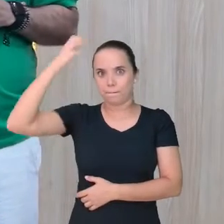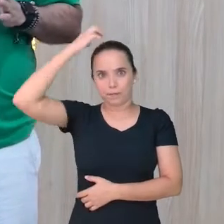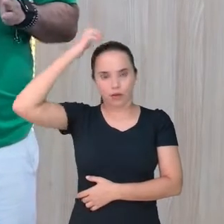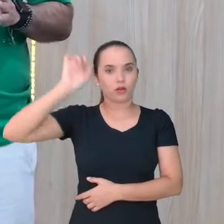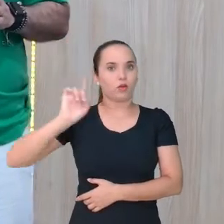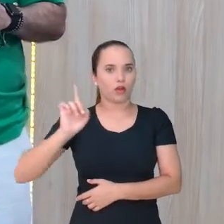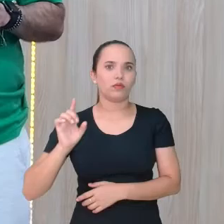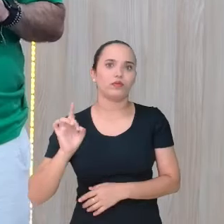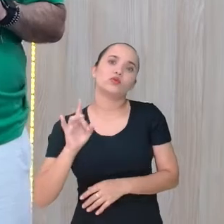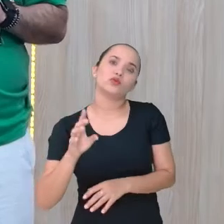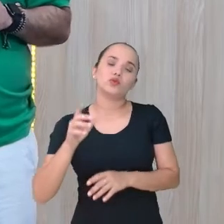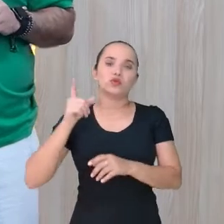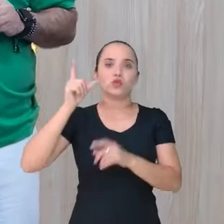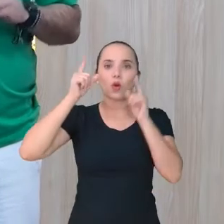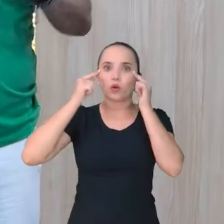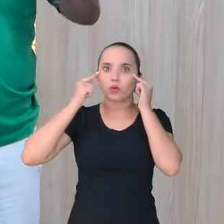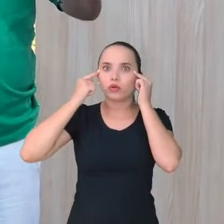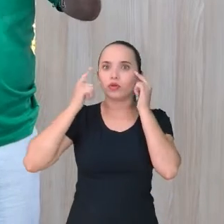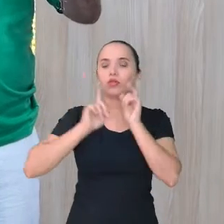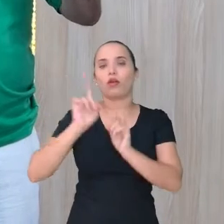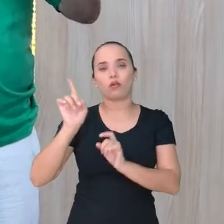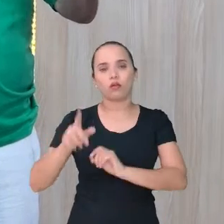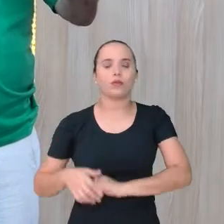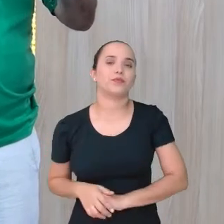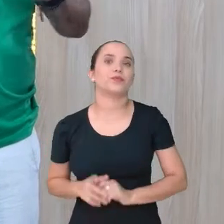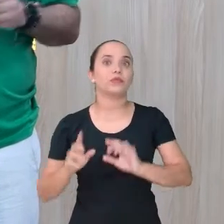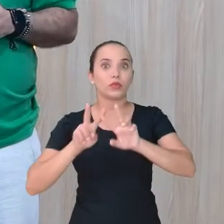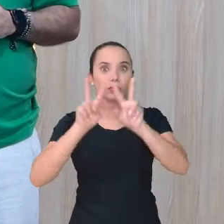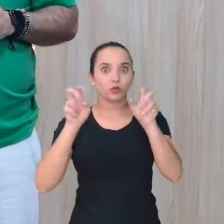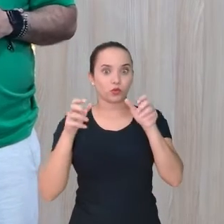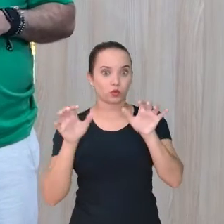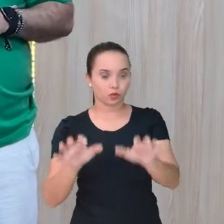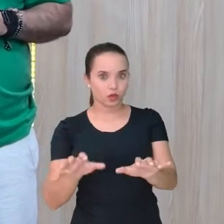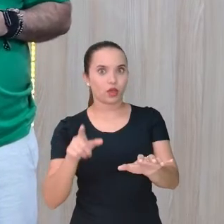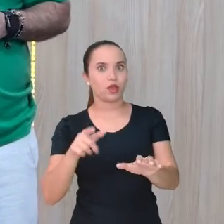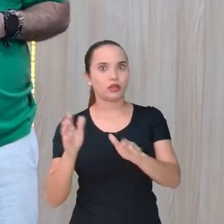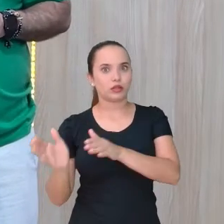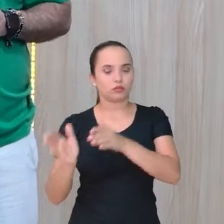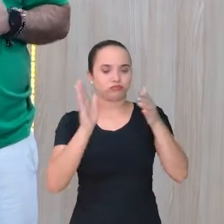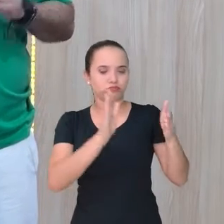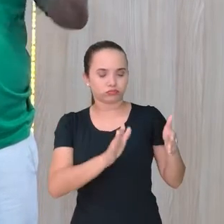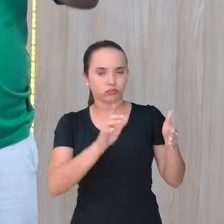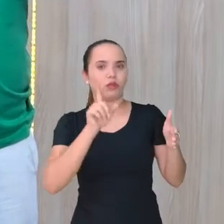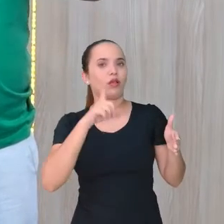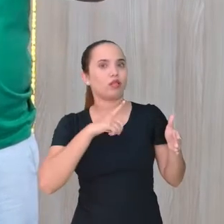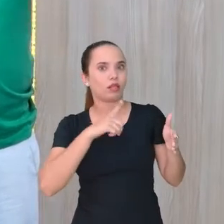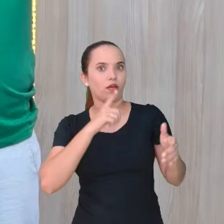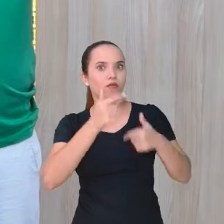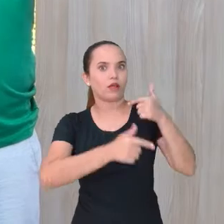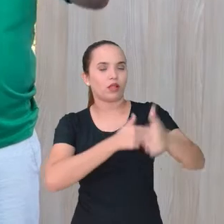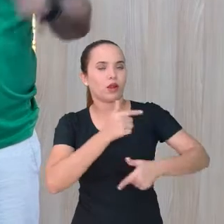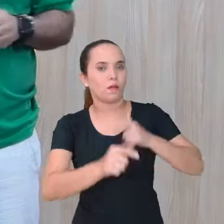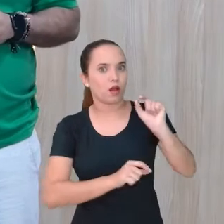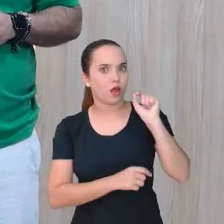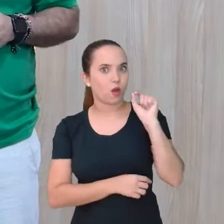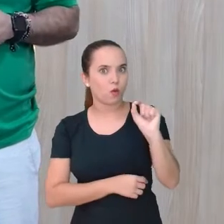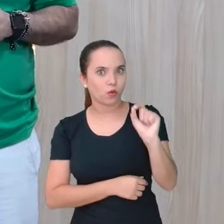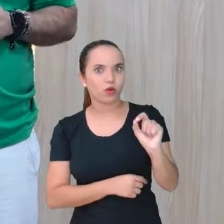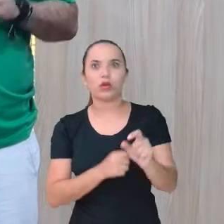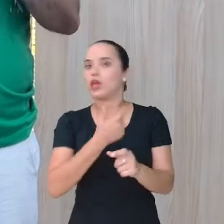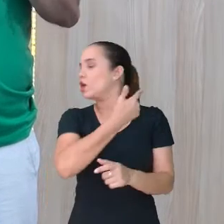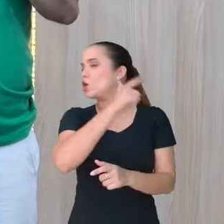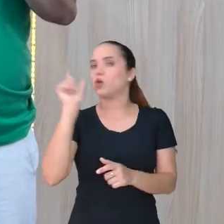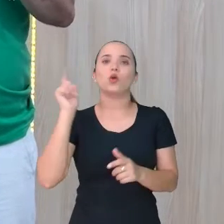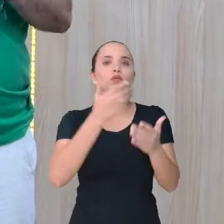lá com capital em Constantinopla, e sobre essa outra parte do Império Romano a gente vai trabalhar em outras